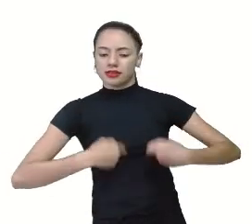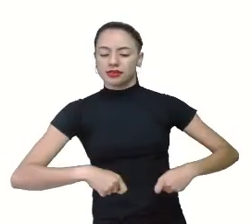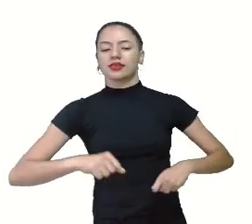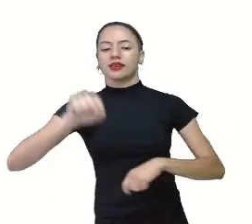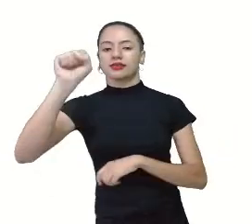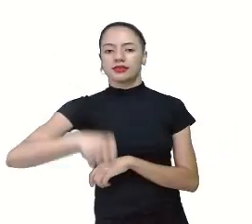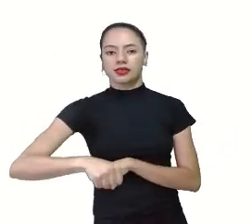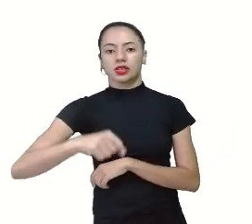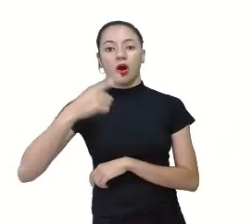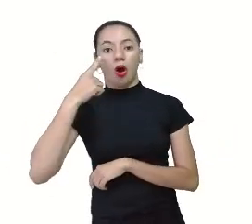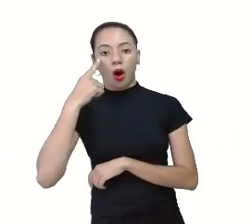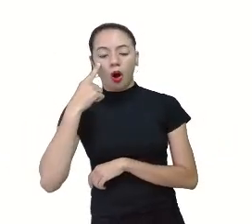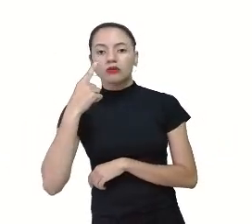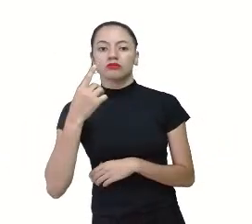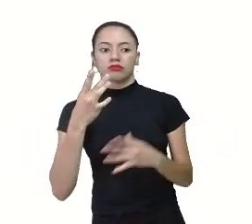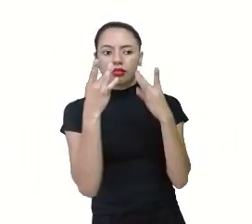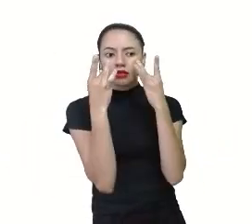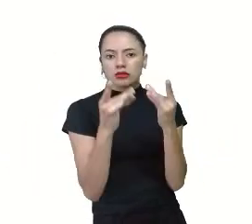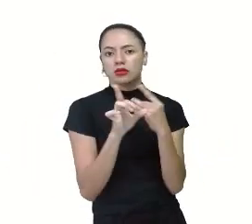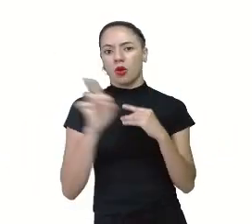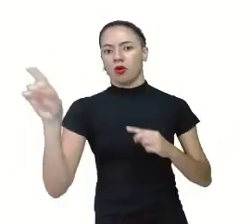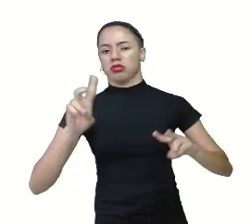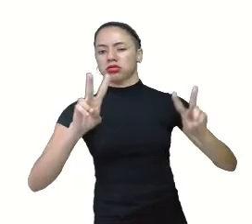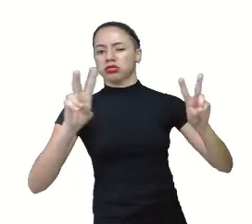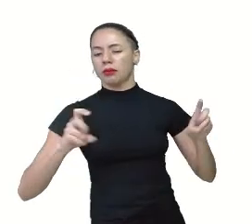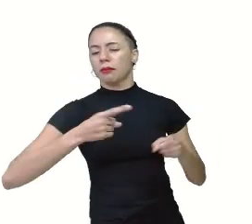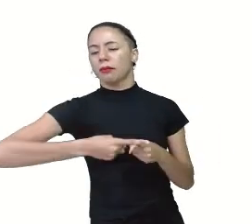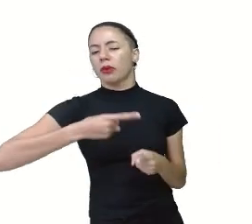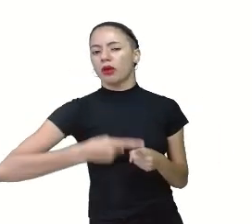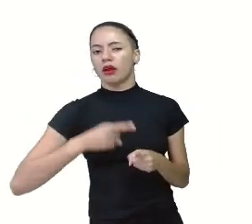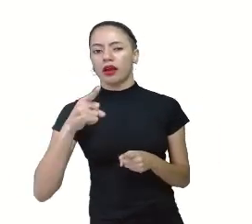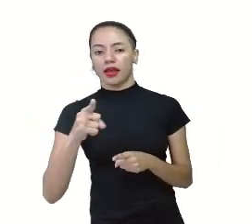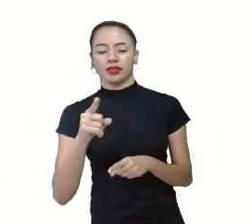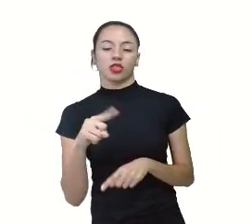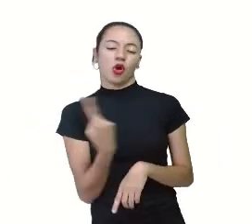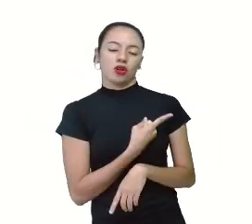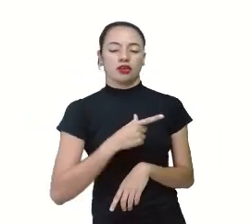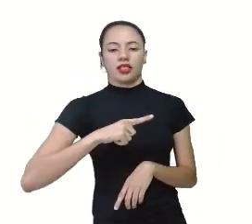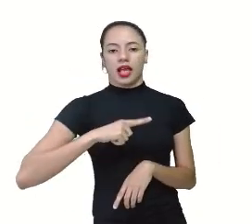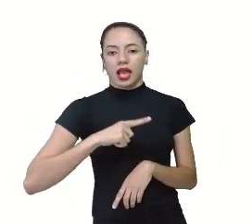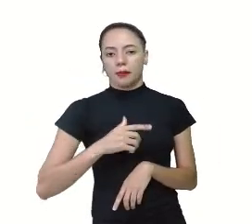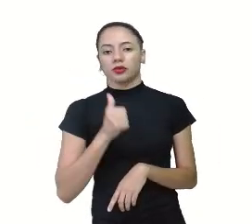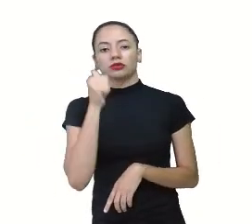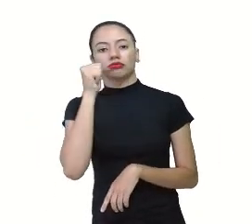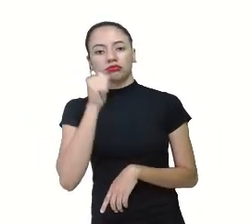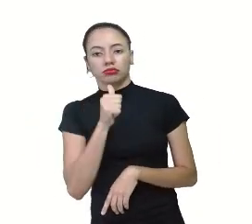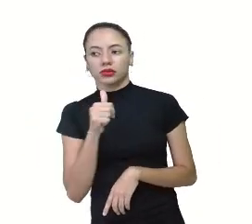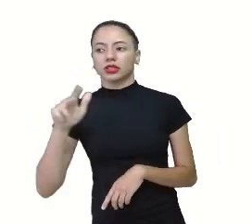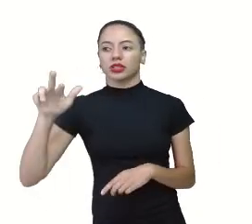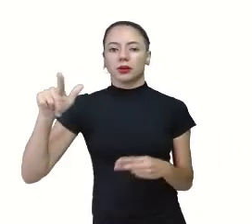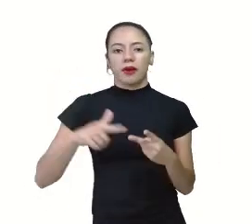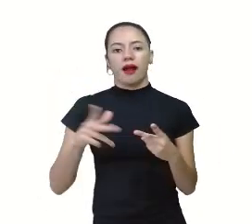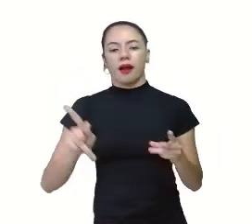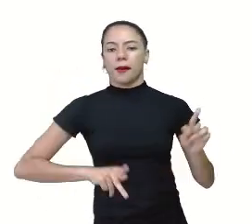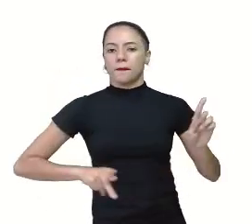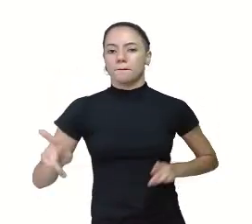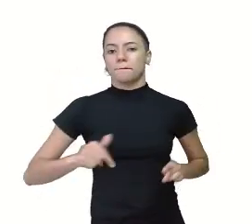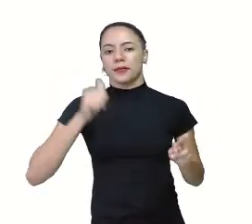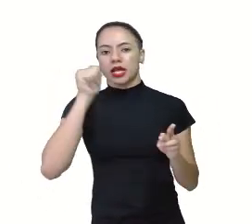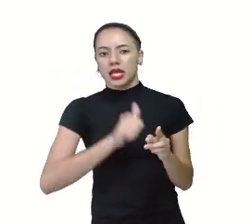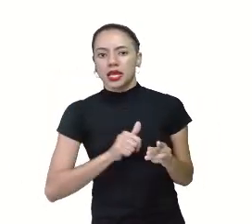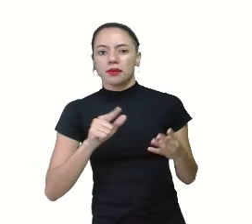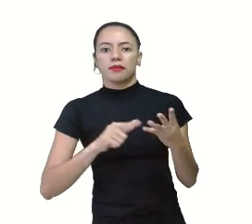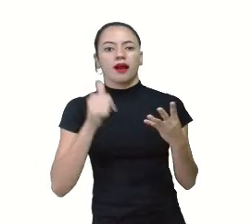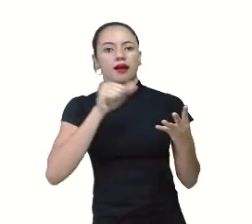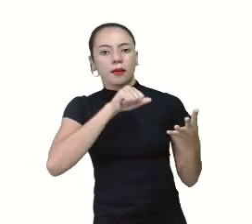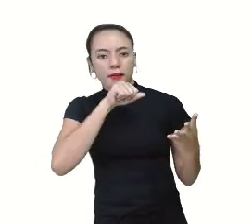com isso, né? Porque além do fato da gente ter irmãs, né, mães, primas, enfim, das mulheres da nossa vida,